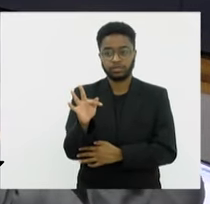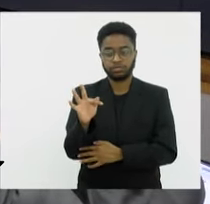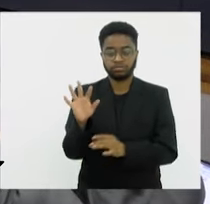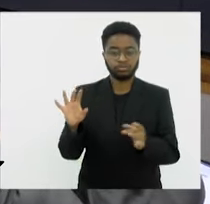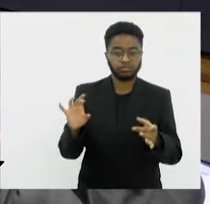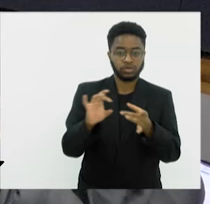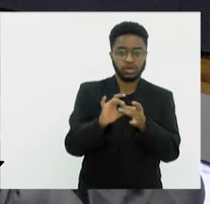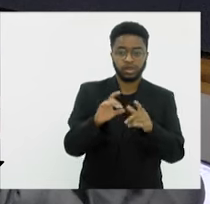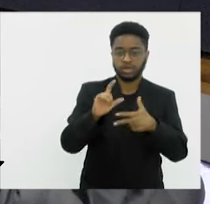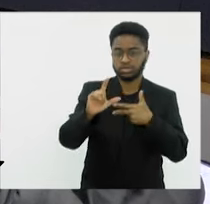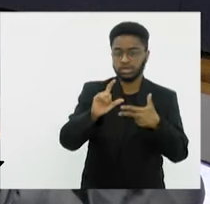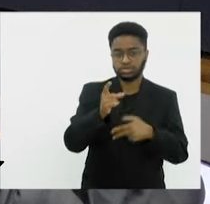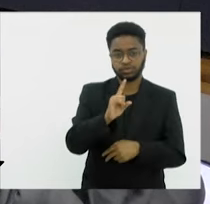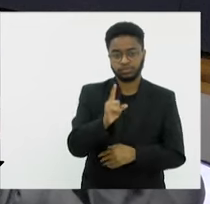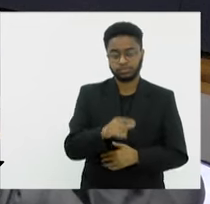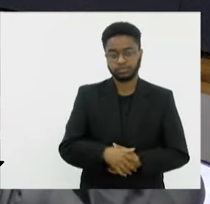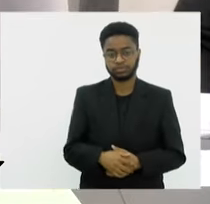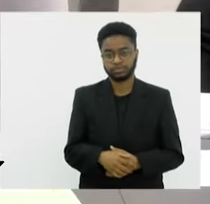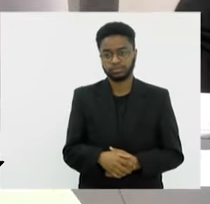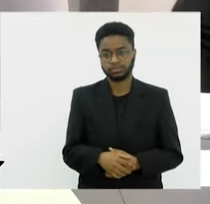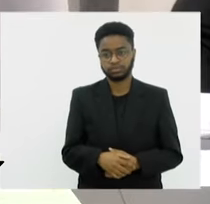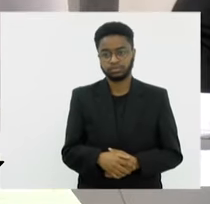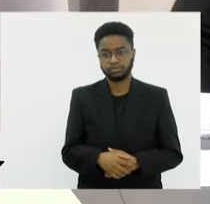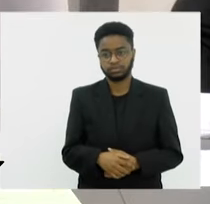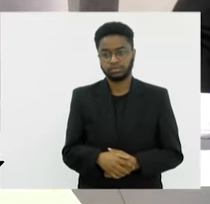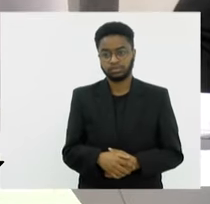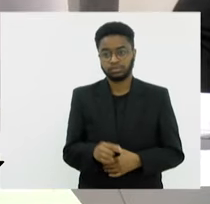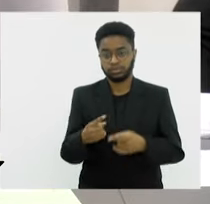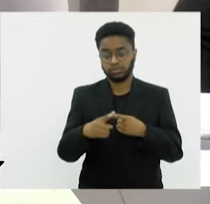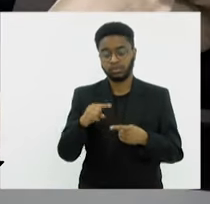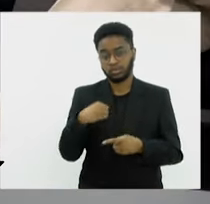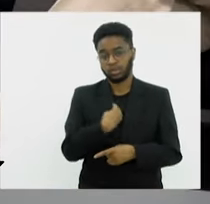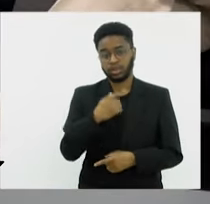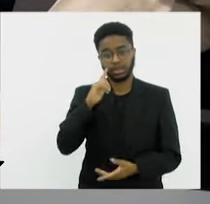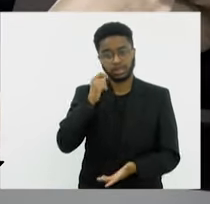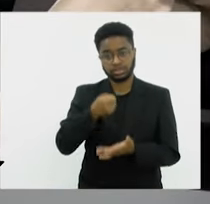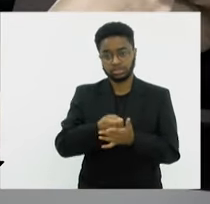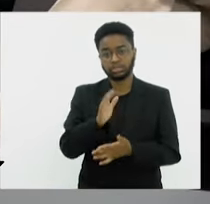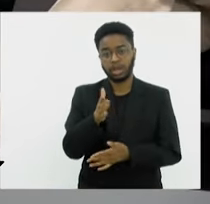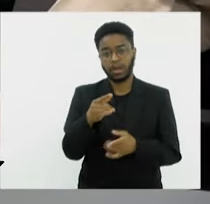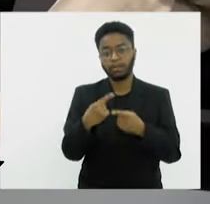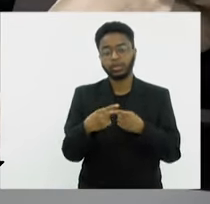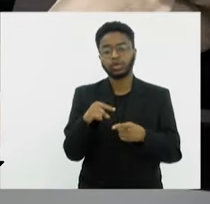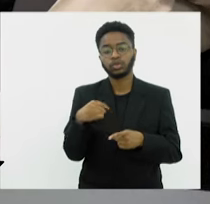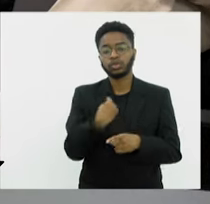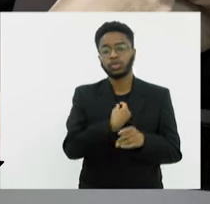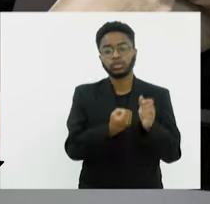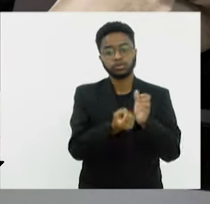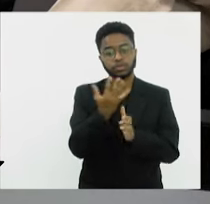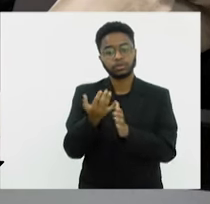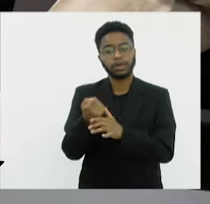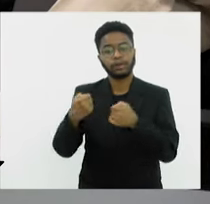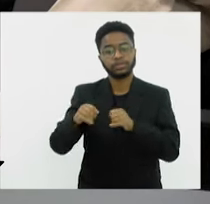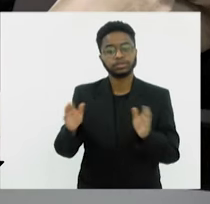Legislativo. Exato, exato. Exatamente. E a gente já tomou medida nesse sentido aqui. Exatamente. Até porque a nossa produção tem que estimular novos